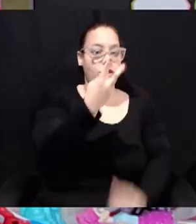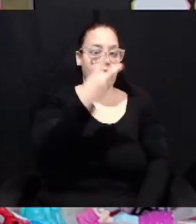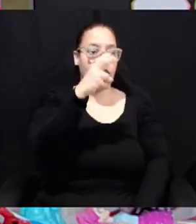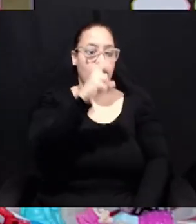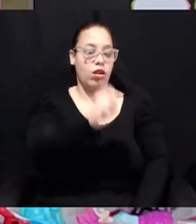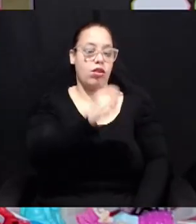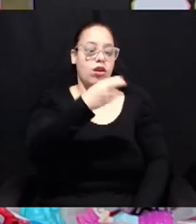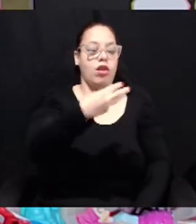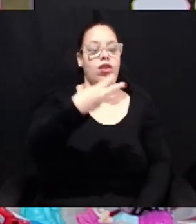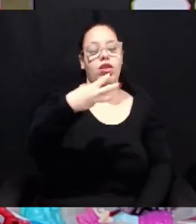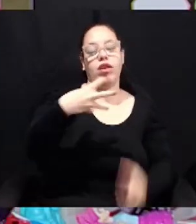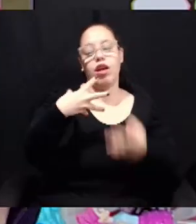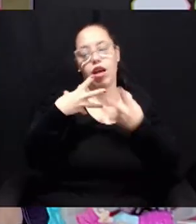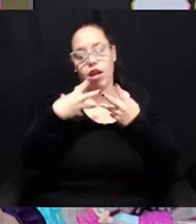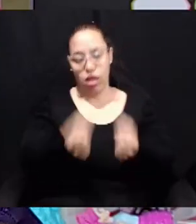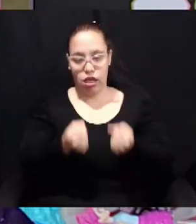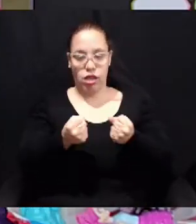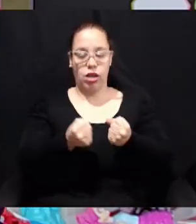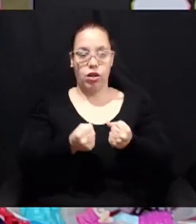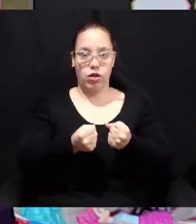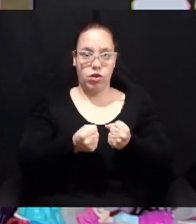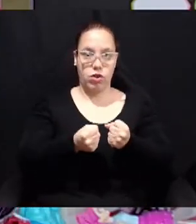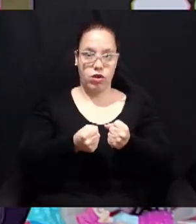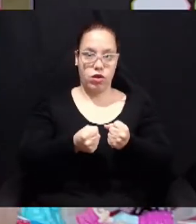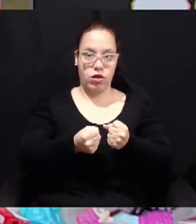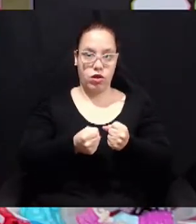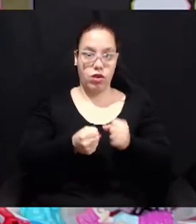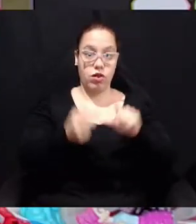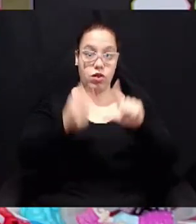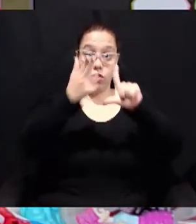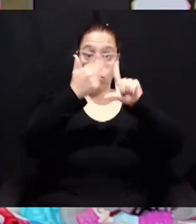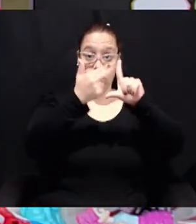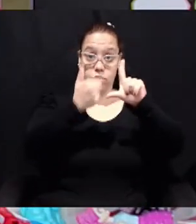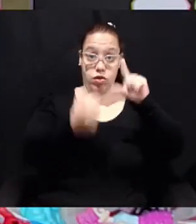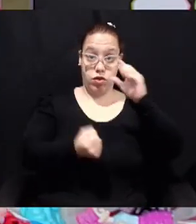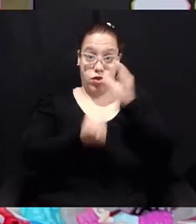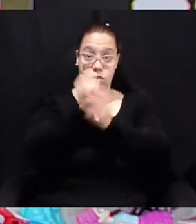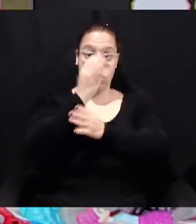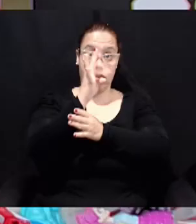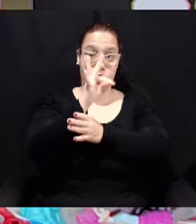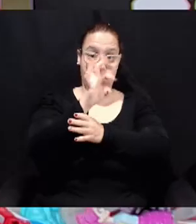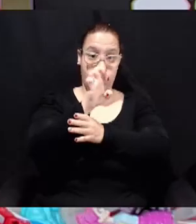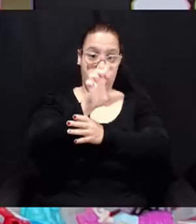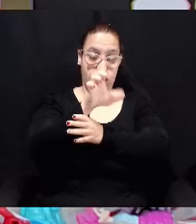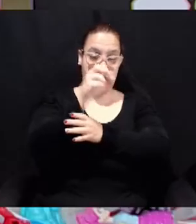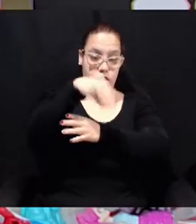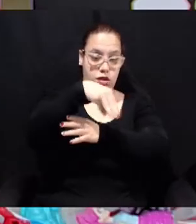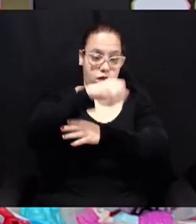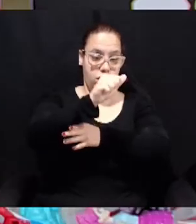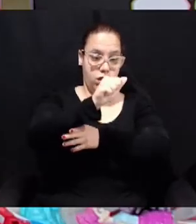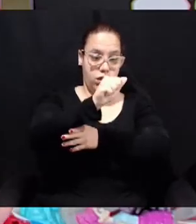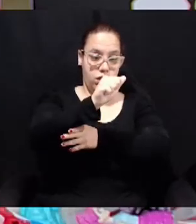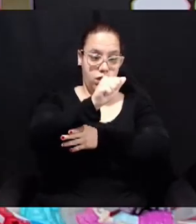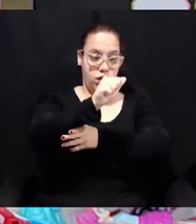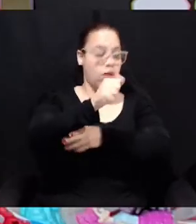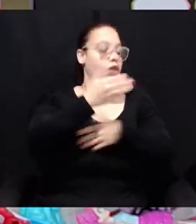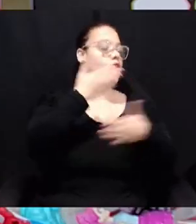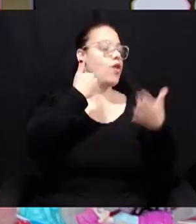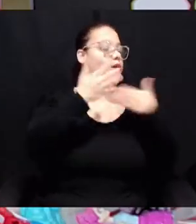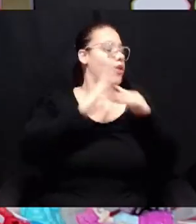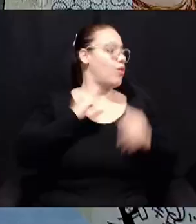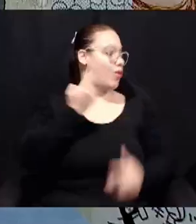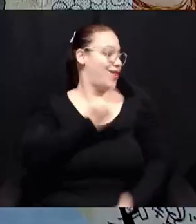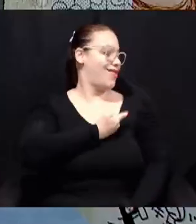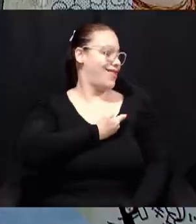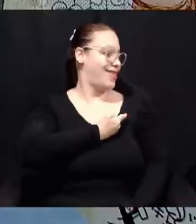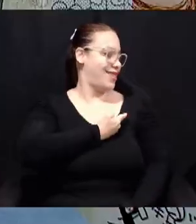abraçou integralmente a função de quadrinista e fundou até uma editora, a Mistifório. E ele vai contar tudo para a gente.